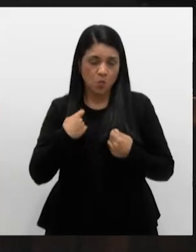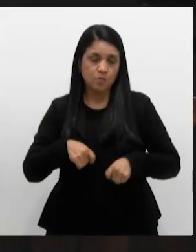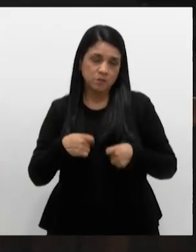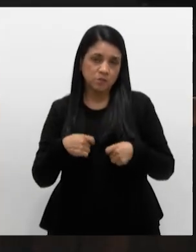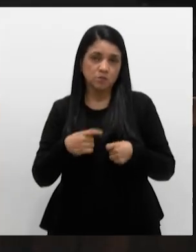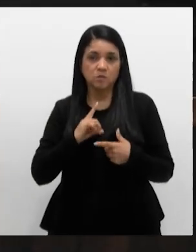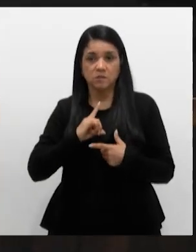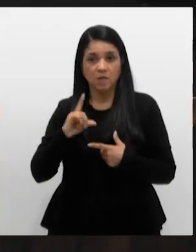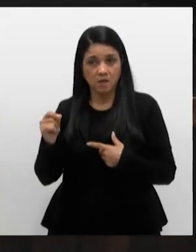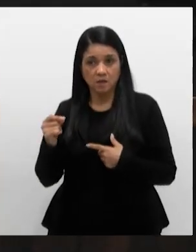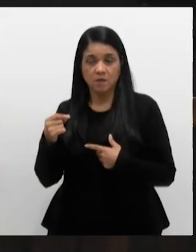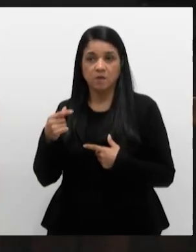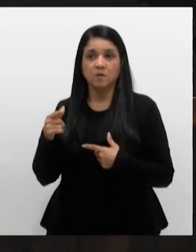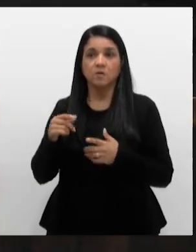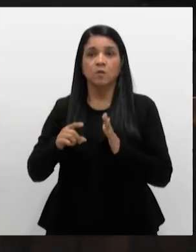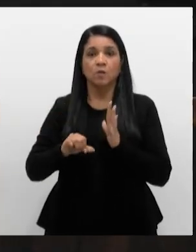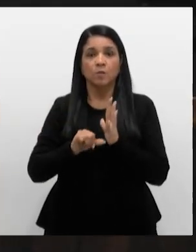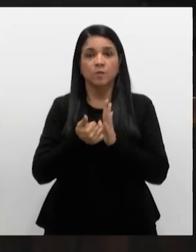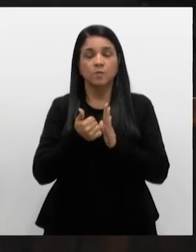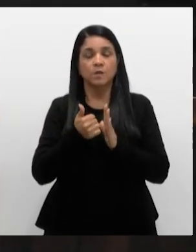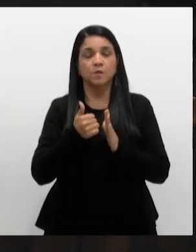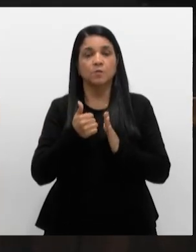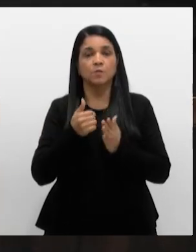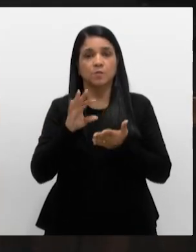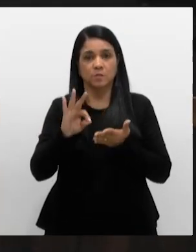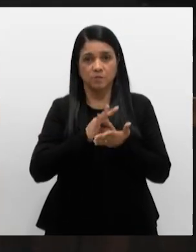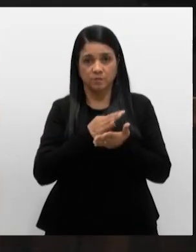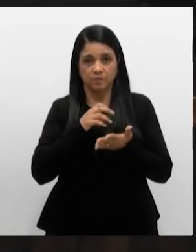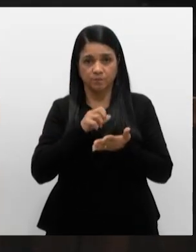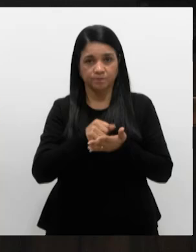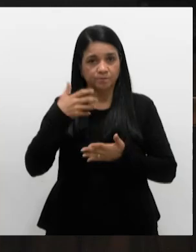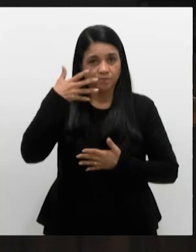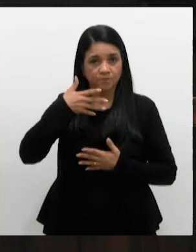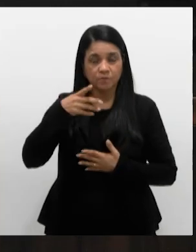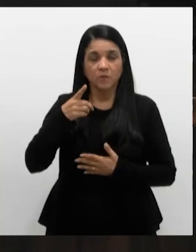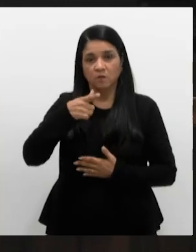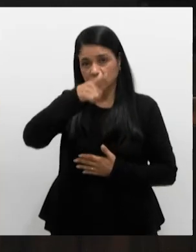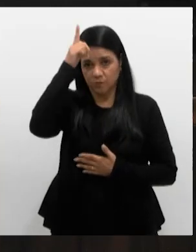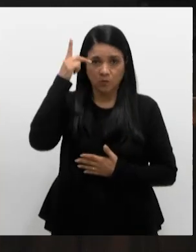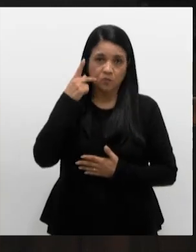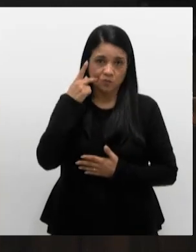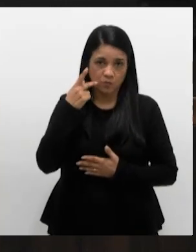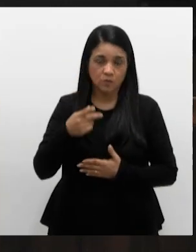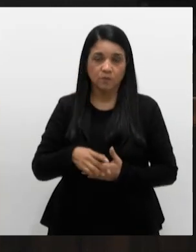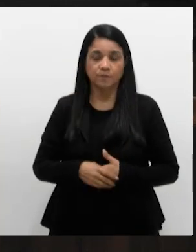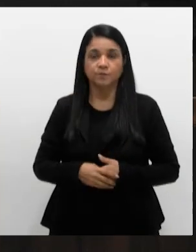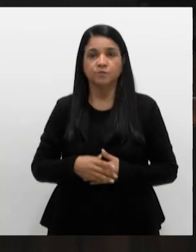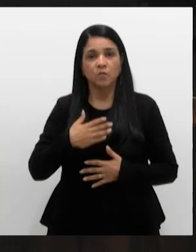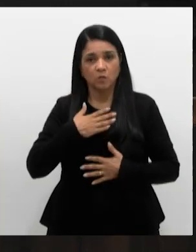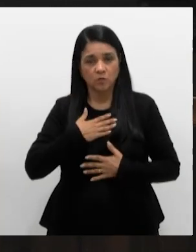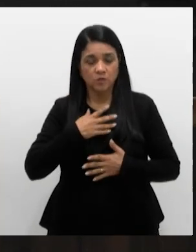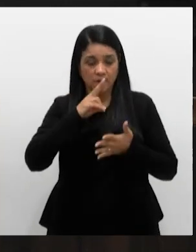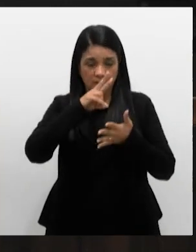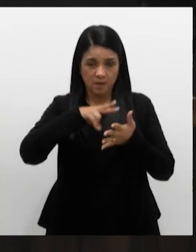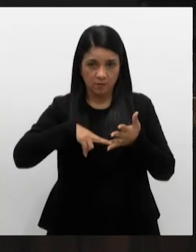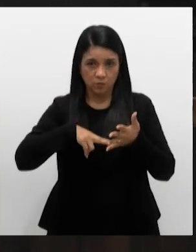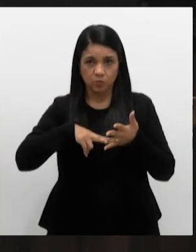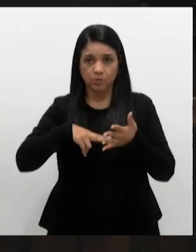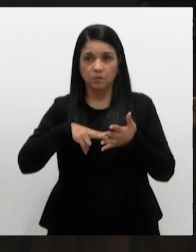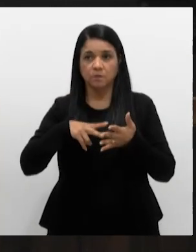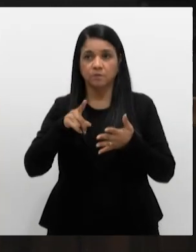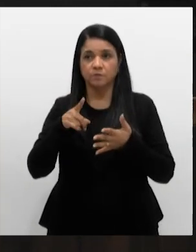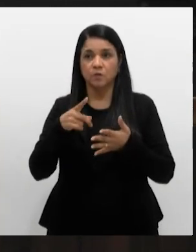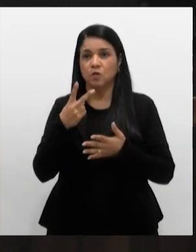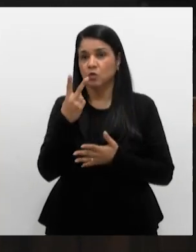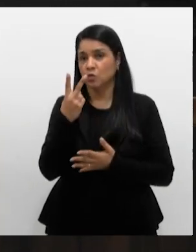aqui no expediente final. Primeiro orador inscrito, deputado Luiz Paulo. Eu gostaria de fazer a leitura, que os senhores pudessem dispensar